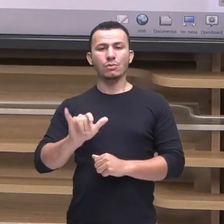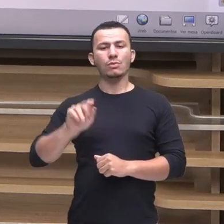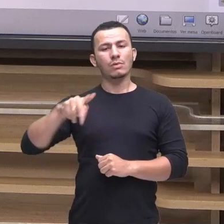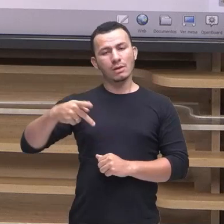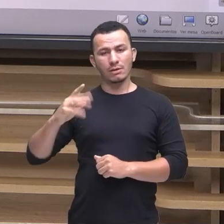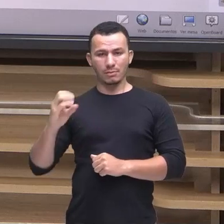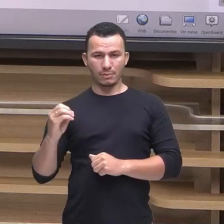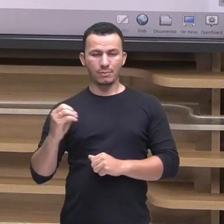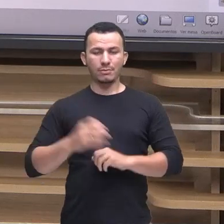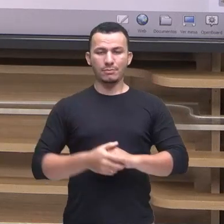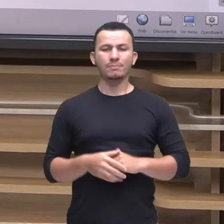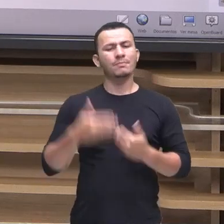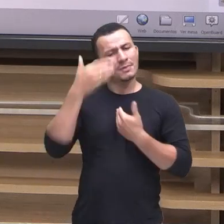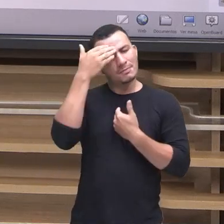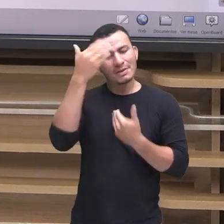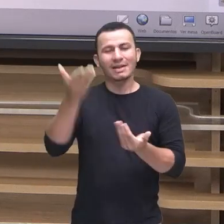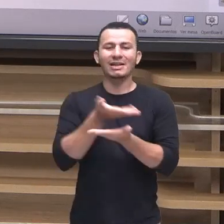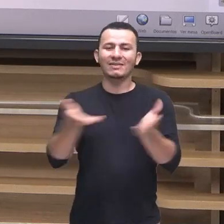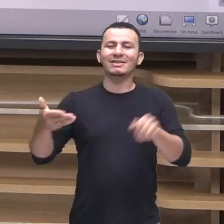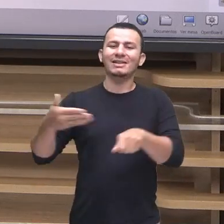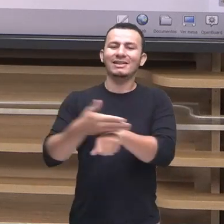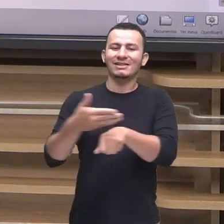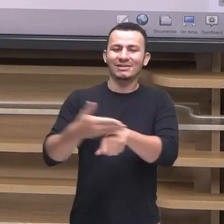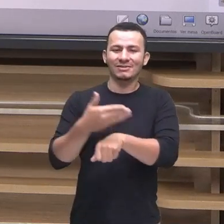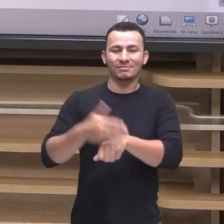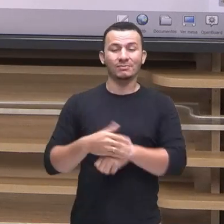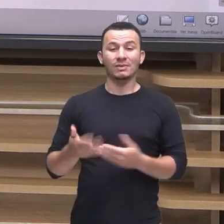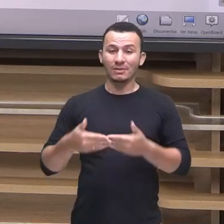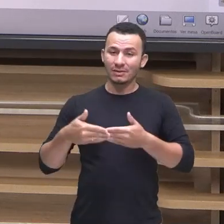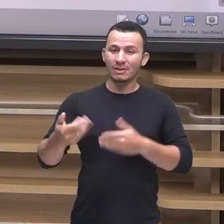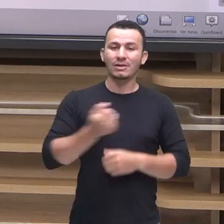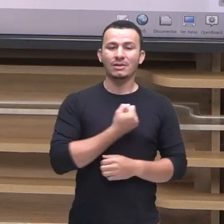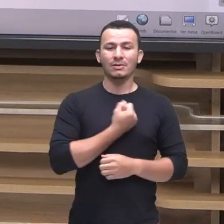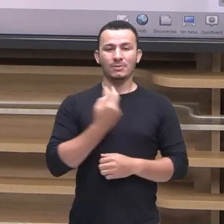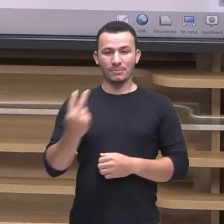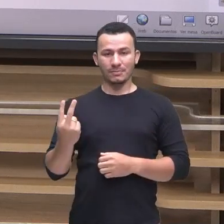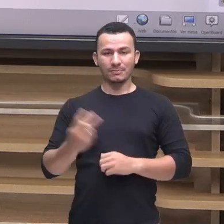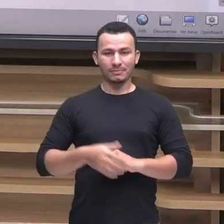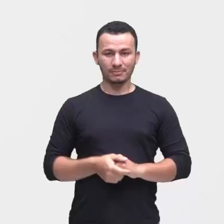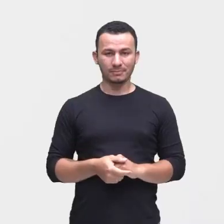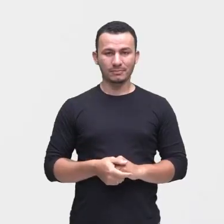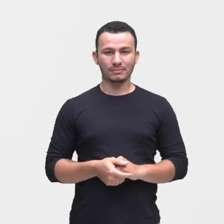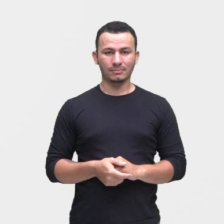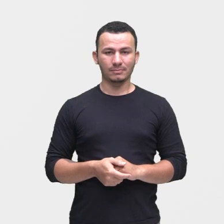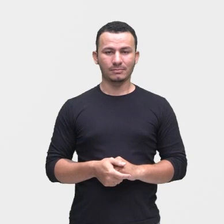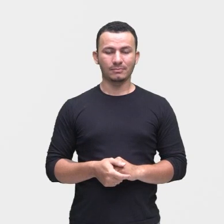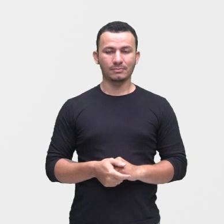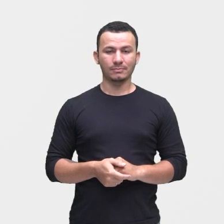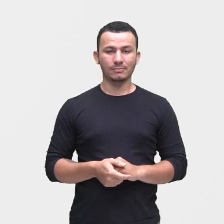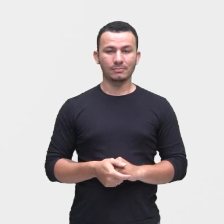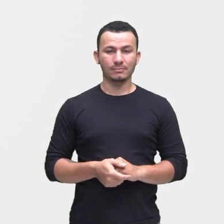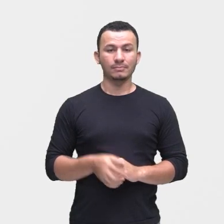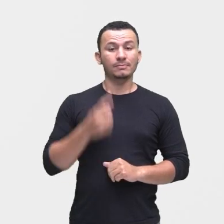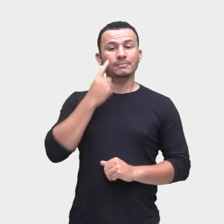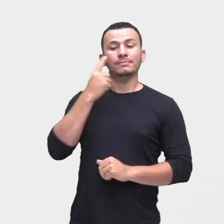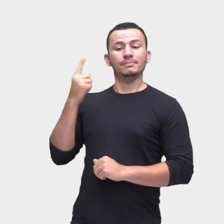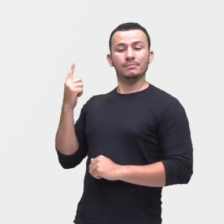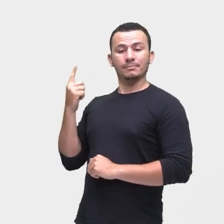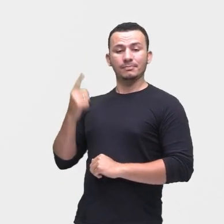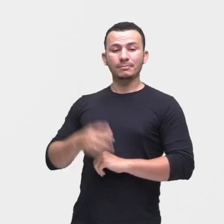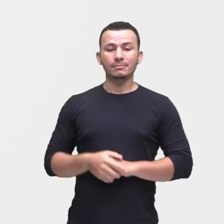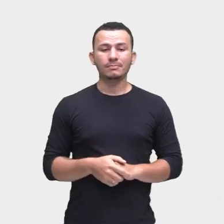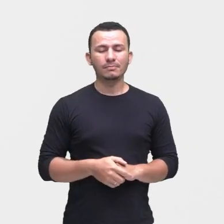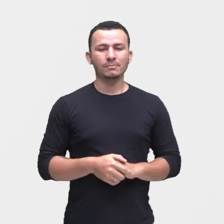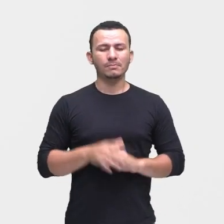honestidade. Então, obrigado pela participação e vamos para as próximas, hein? Questão número 2, acompanhe aí.